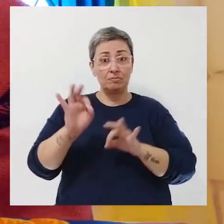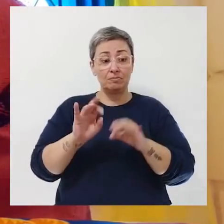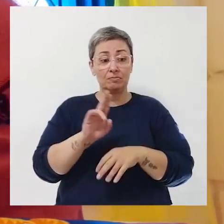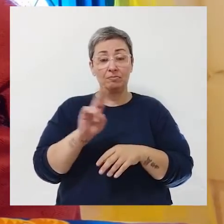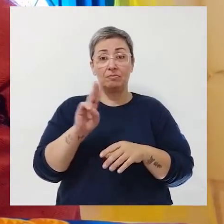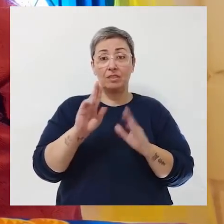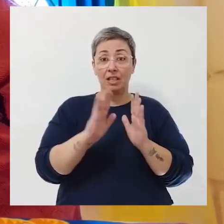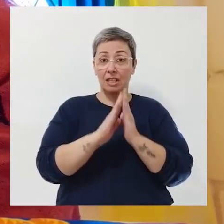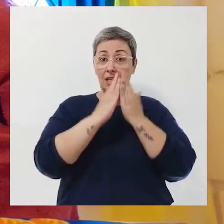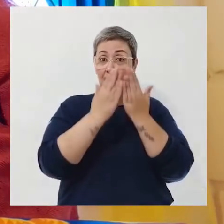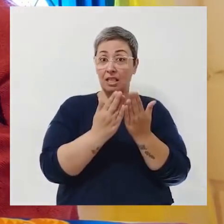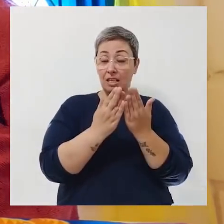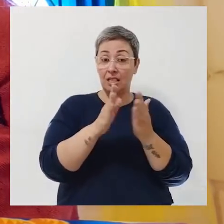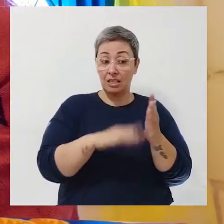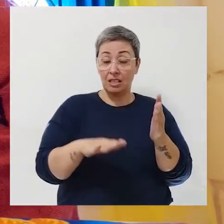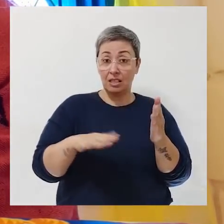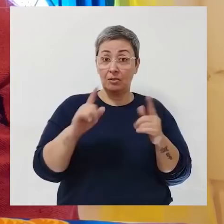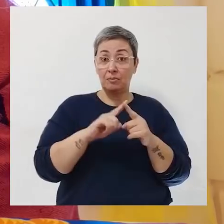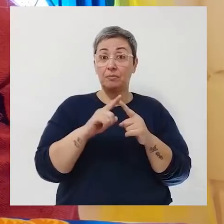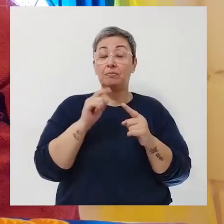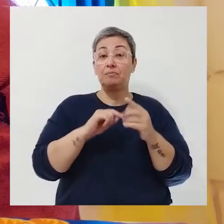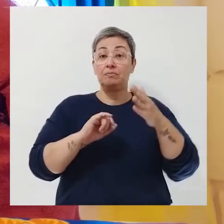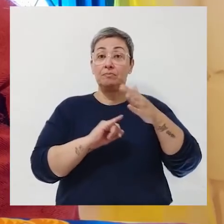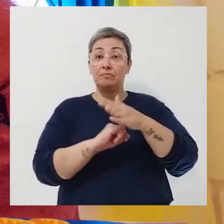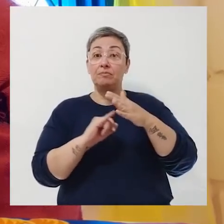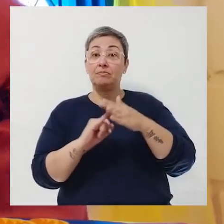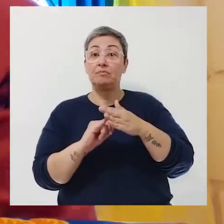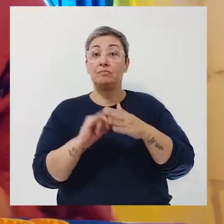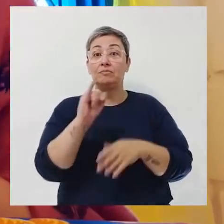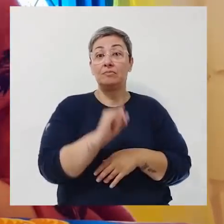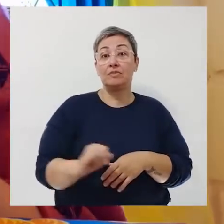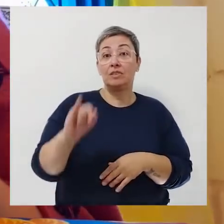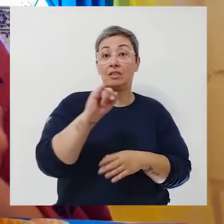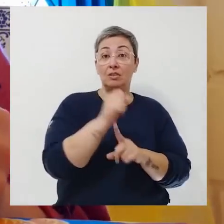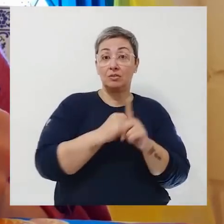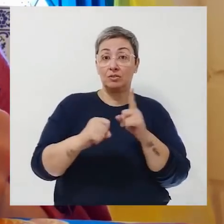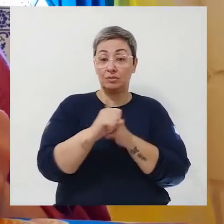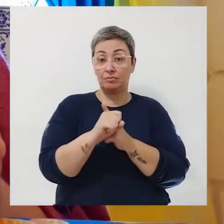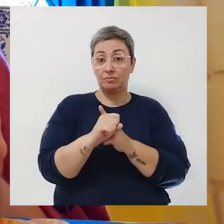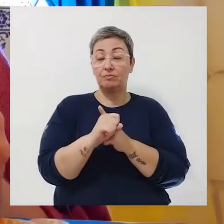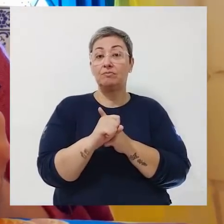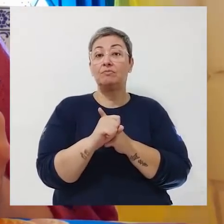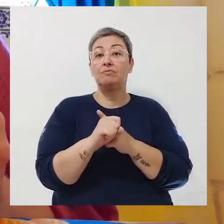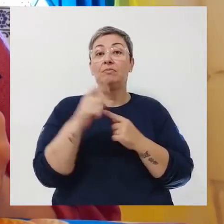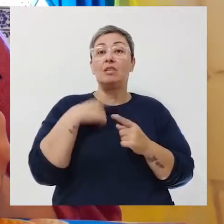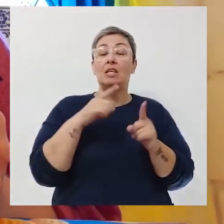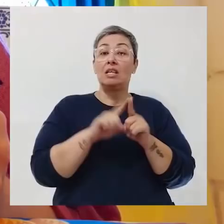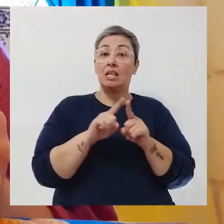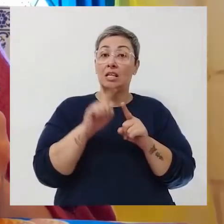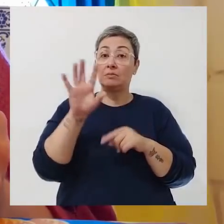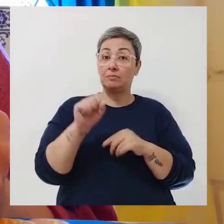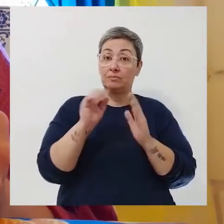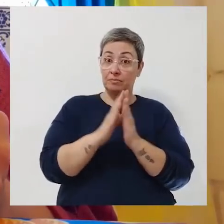projeto chamado Leia para uma Criança, Fundação Itaú Social. Ele